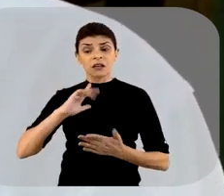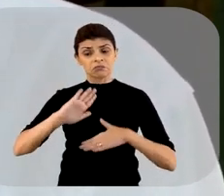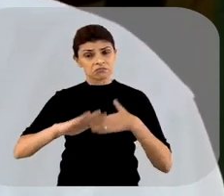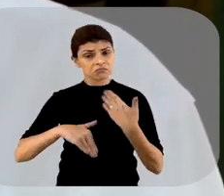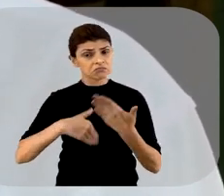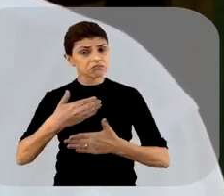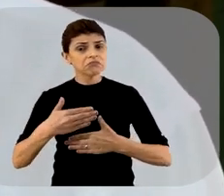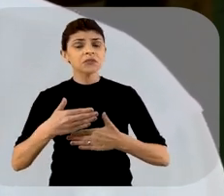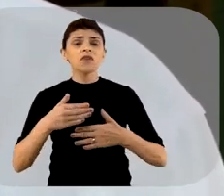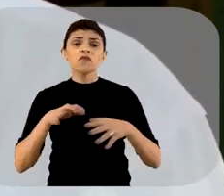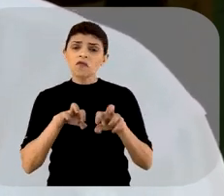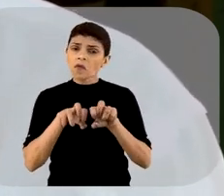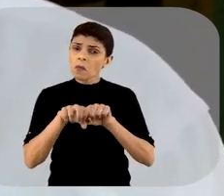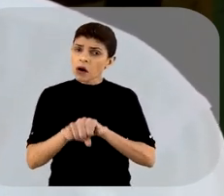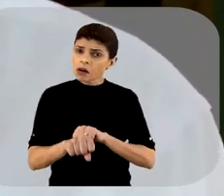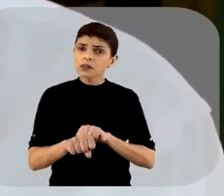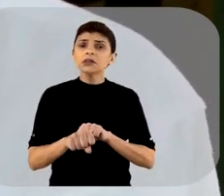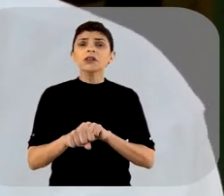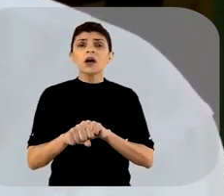formação mais